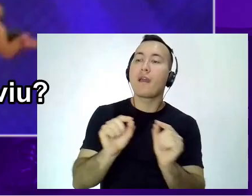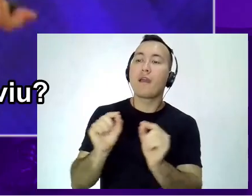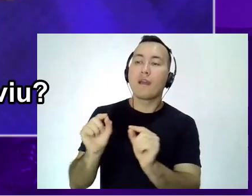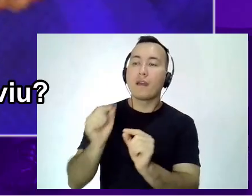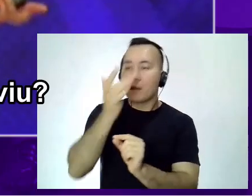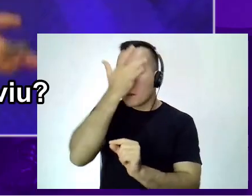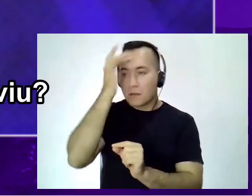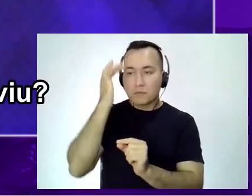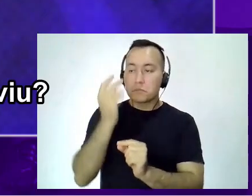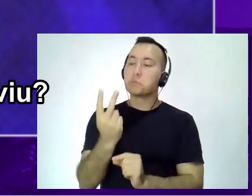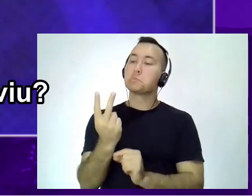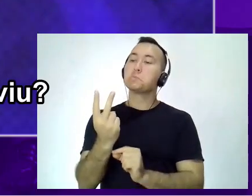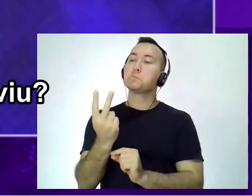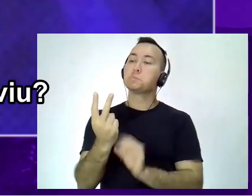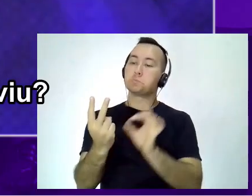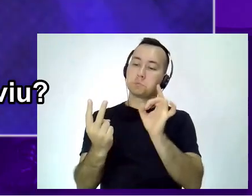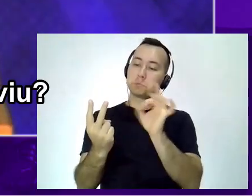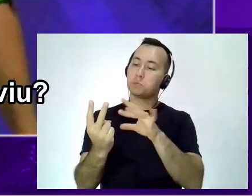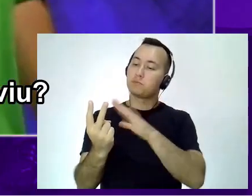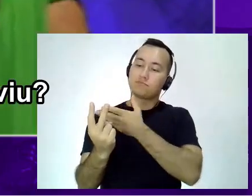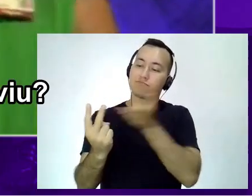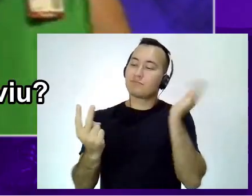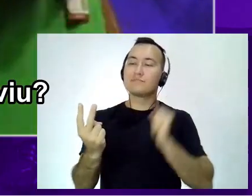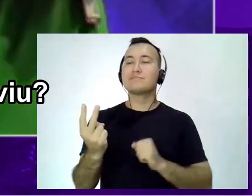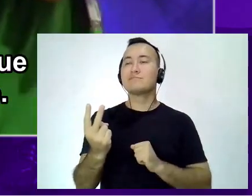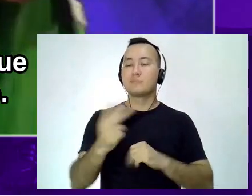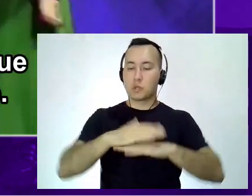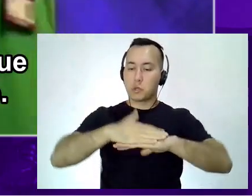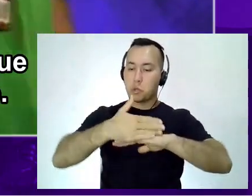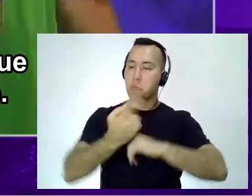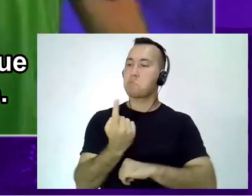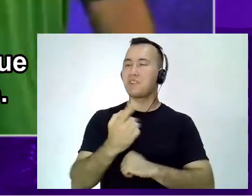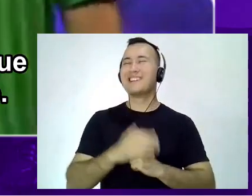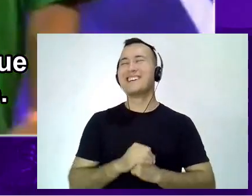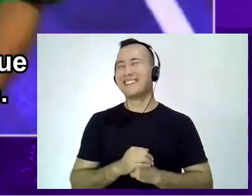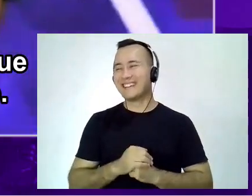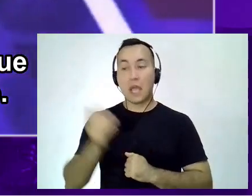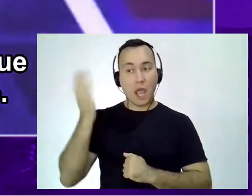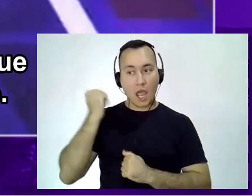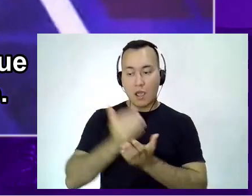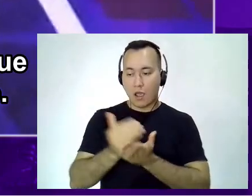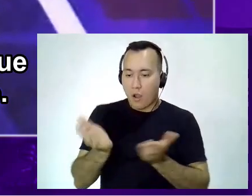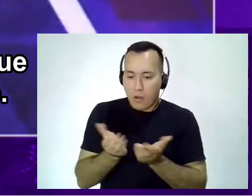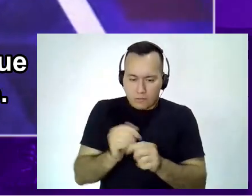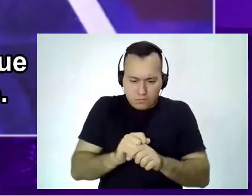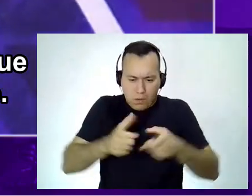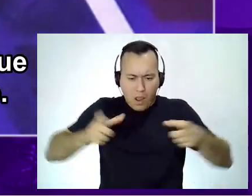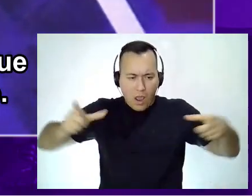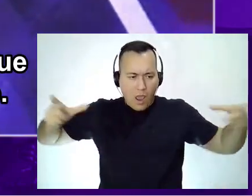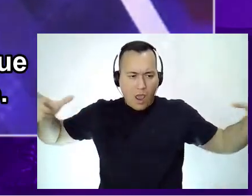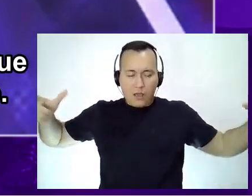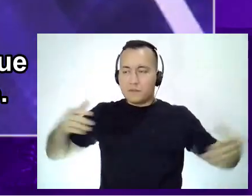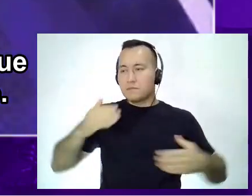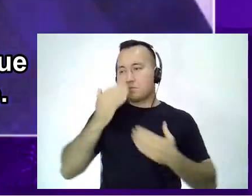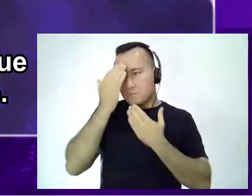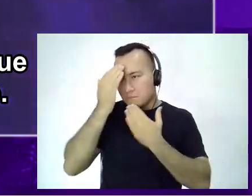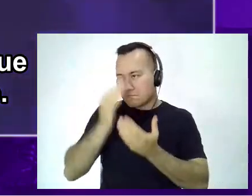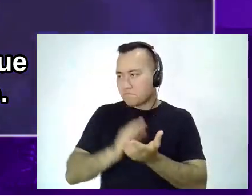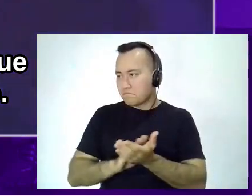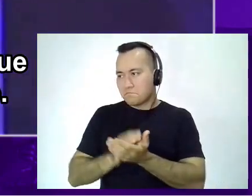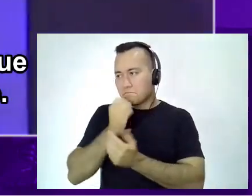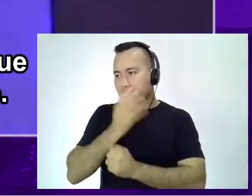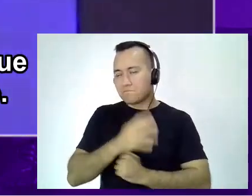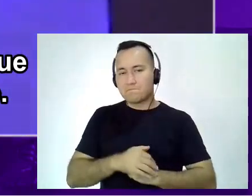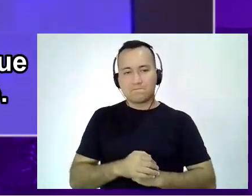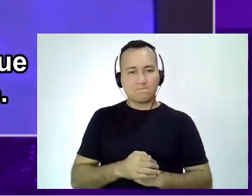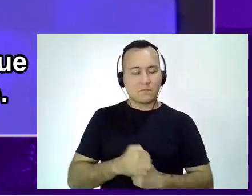Isso aí, né? Então é isso aí. Muito obrigado, viu? É uma honra estar participando hoje aqui, porque eu estou,